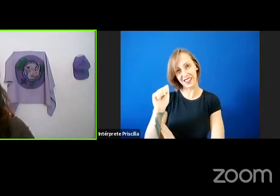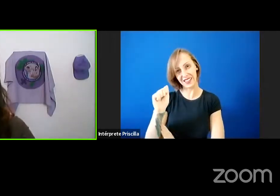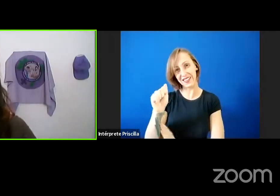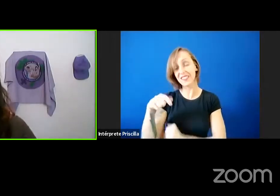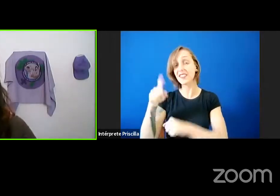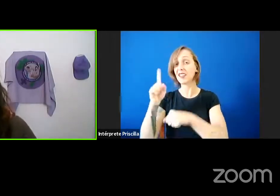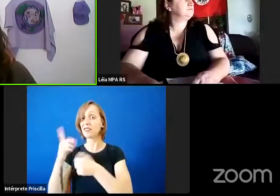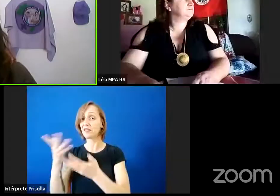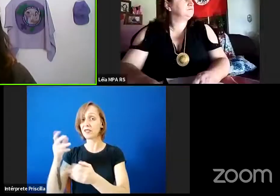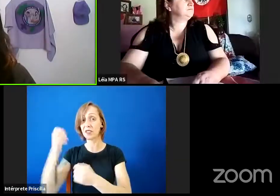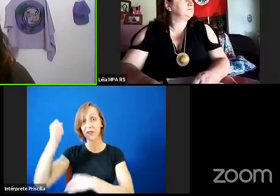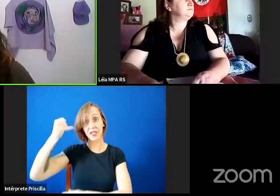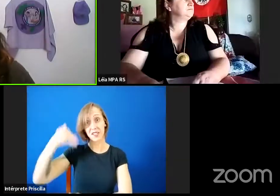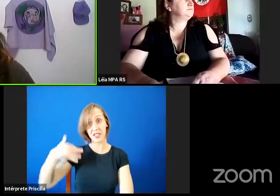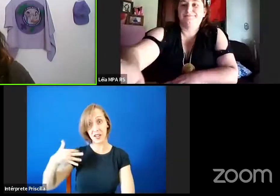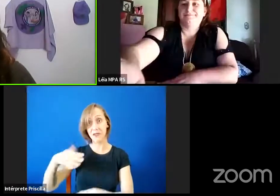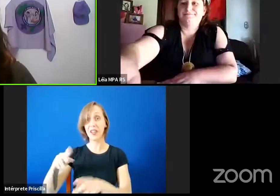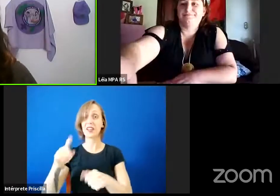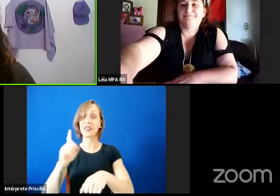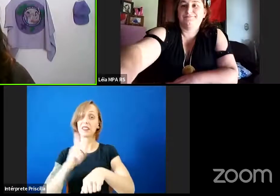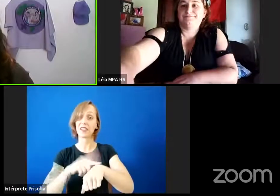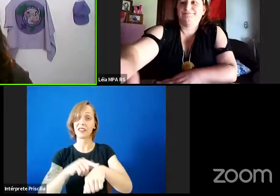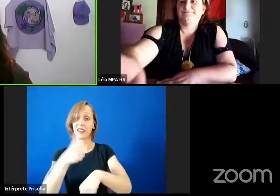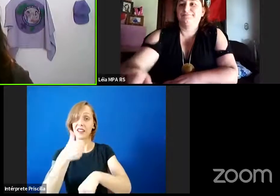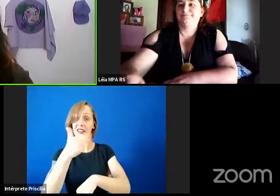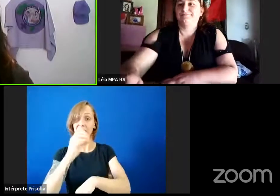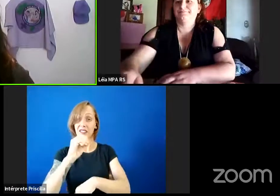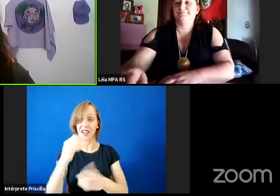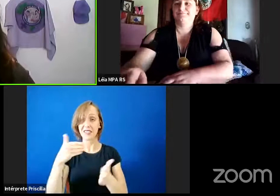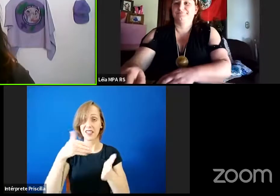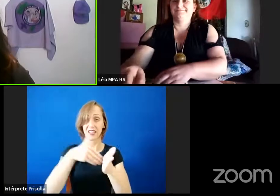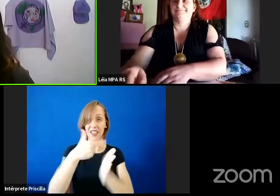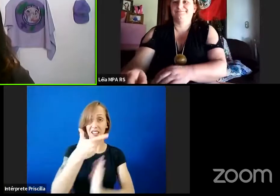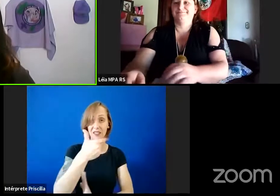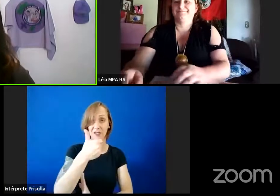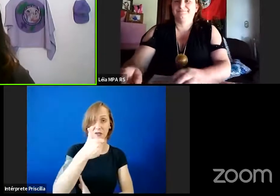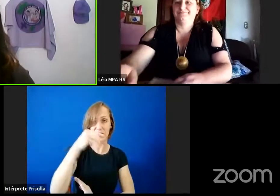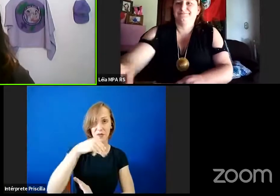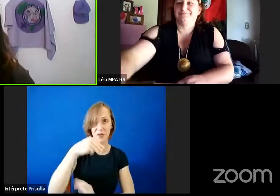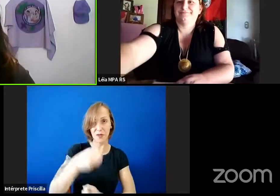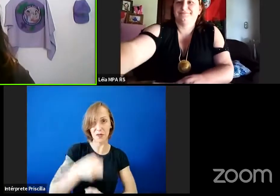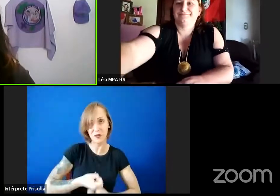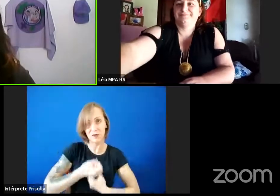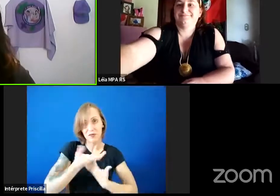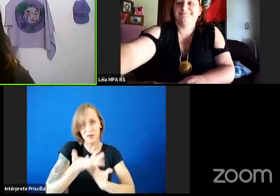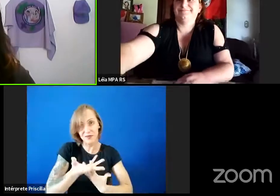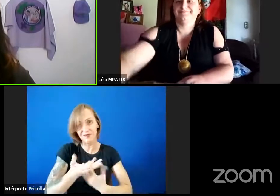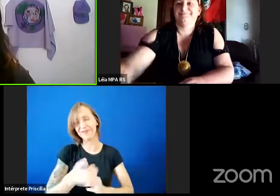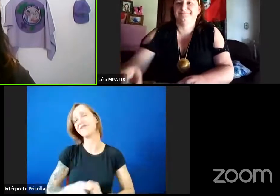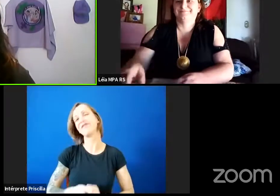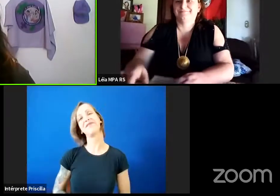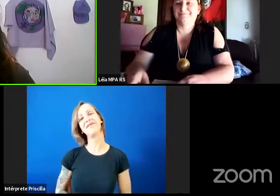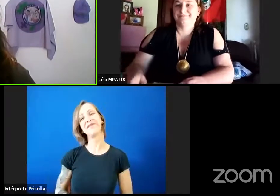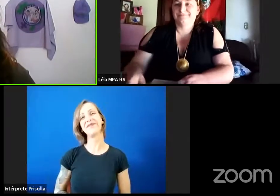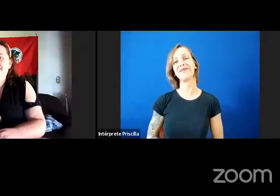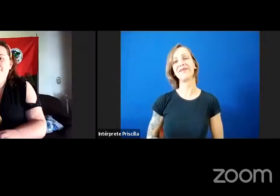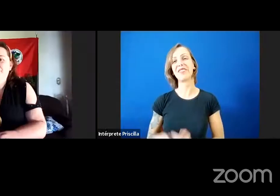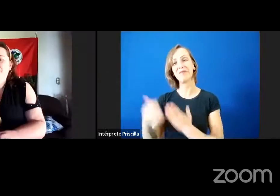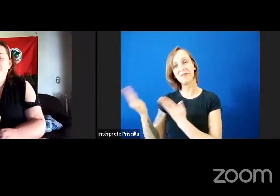fazer sua fala sobre resistência, esperança, a partir da roça, a partir do campo. Contigo,